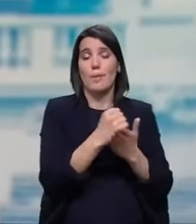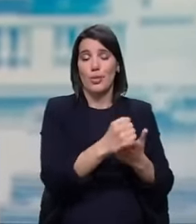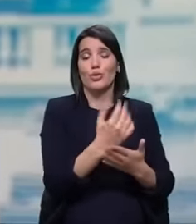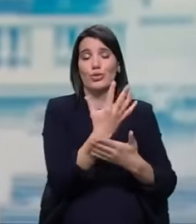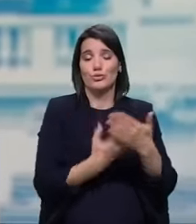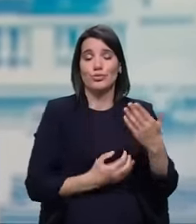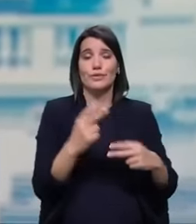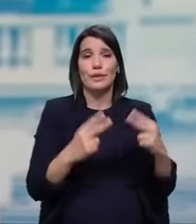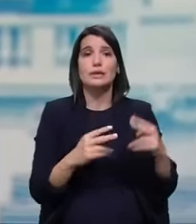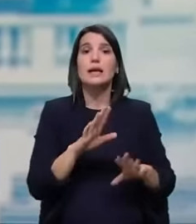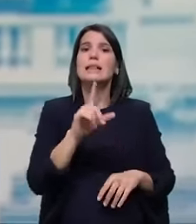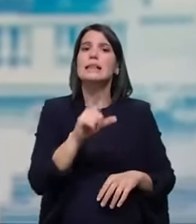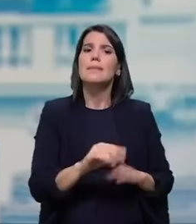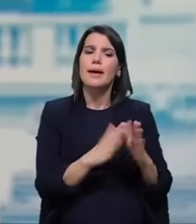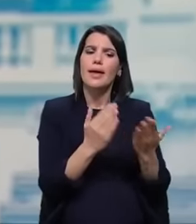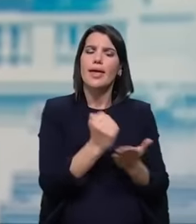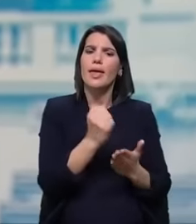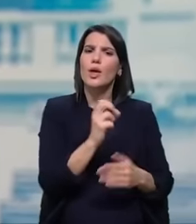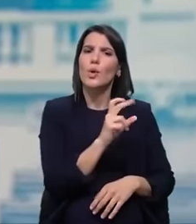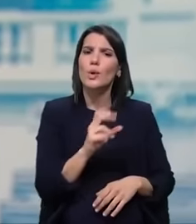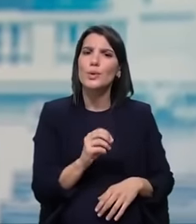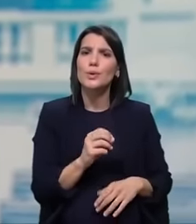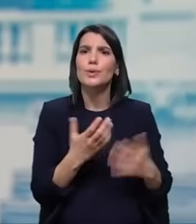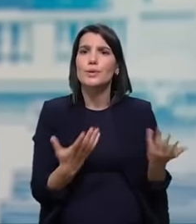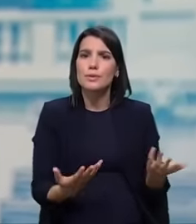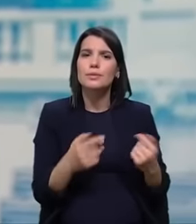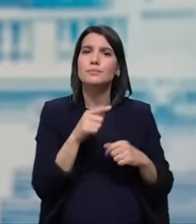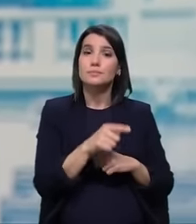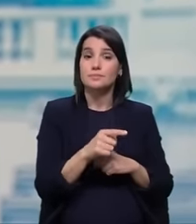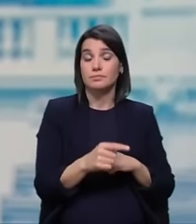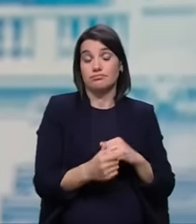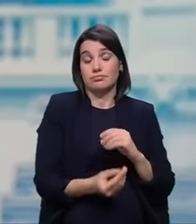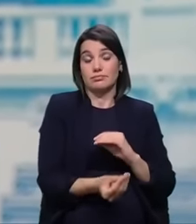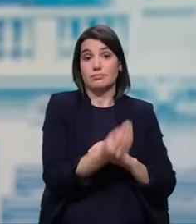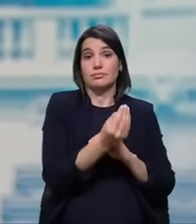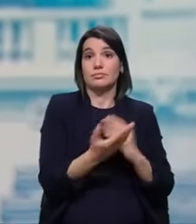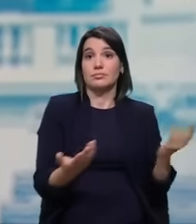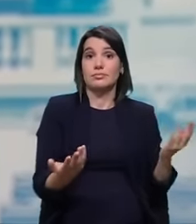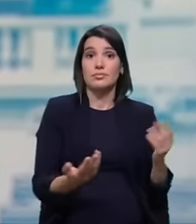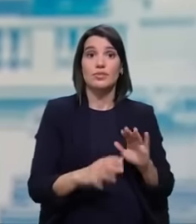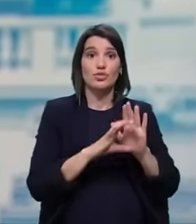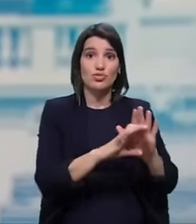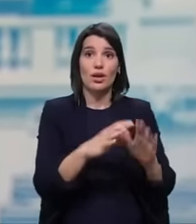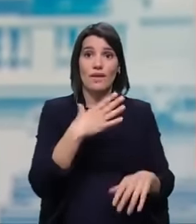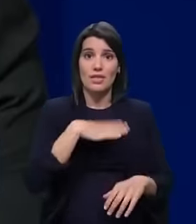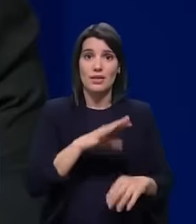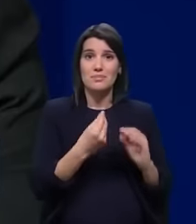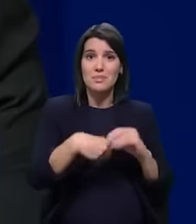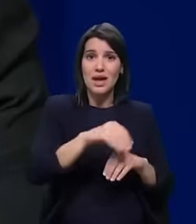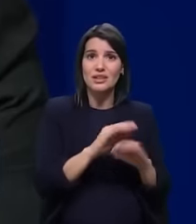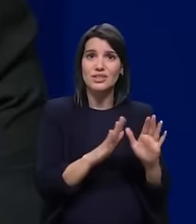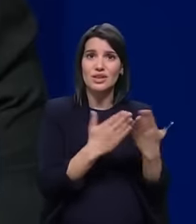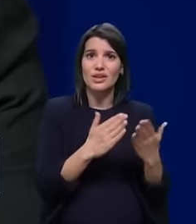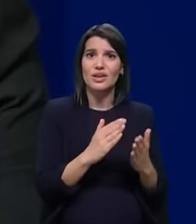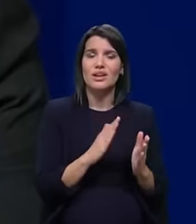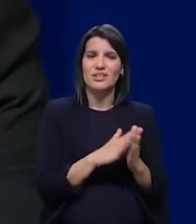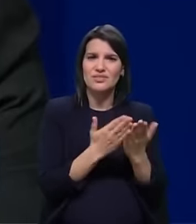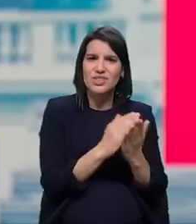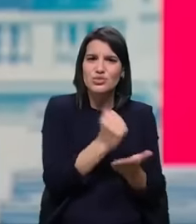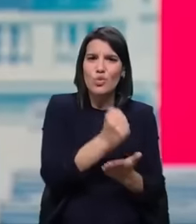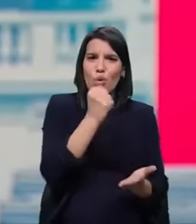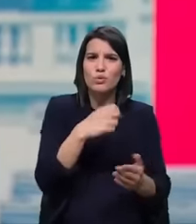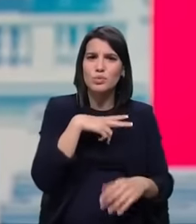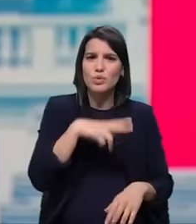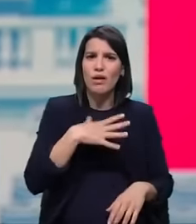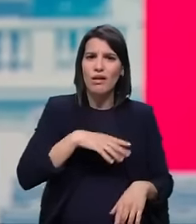mas sabemos também que vem de vistos gold. E é surpreendente que o Chega queira reintroduzir os vistos gold em Portugal, que são não